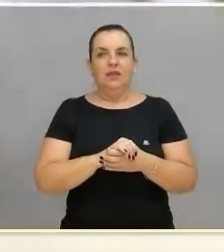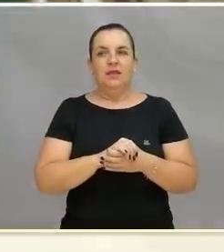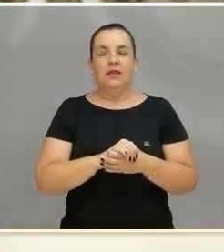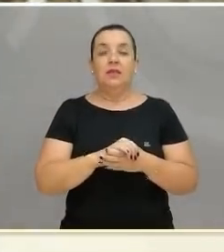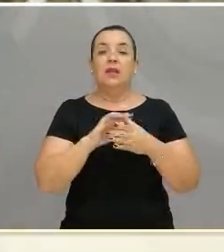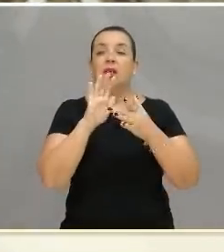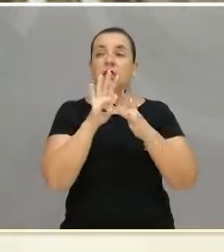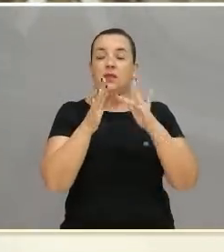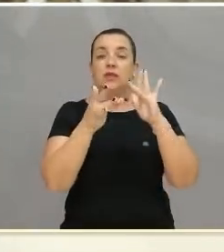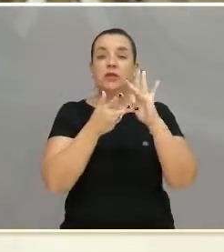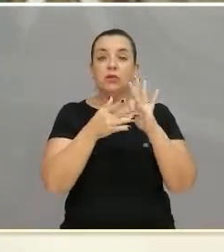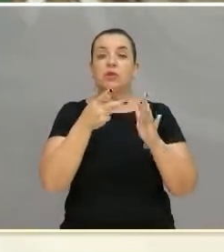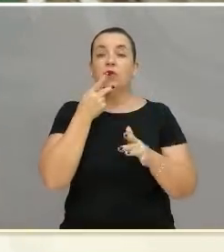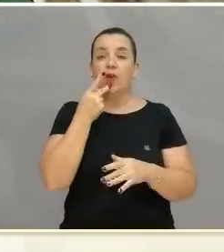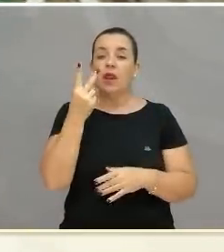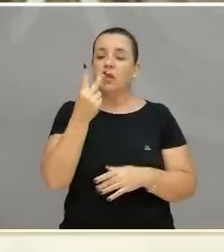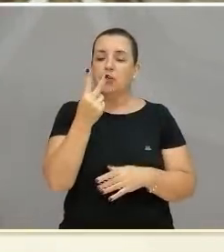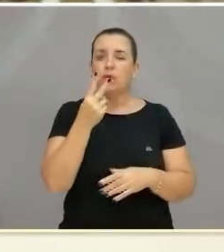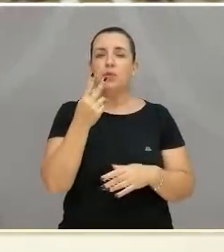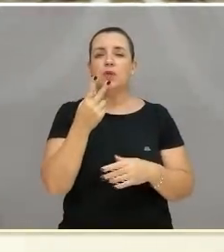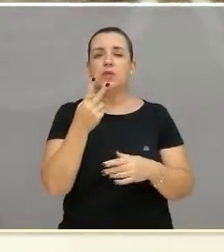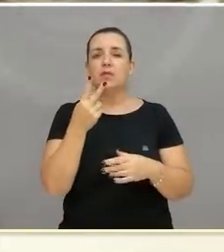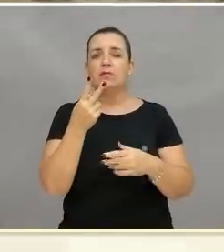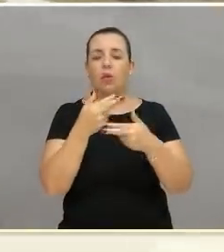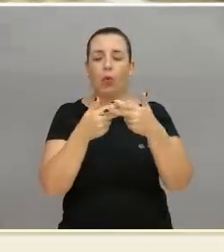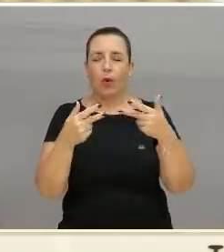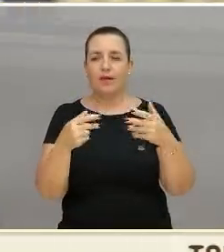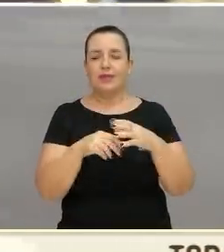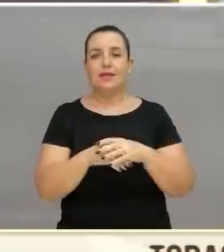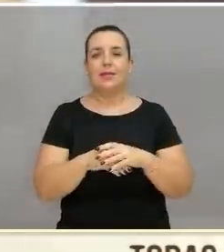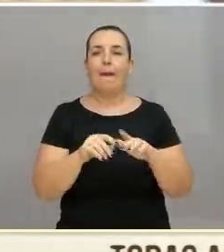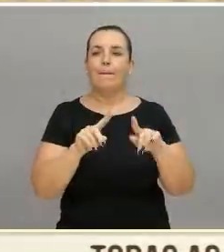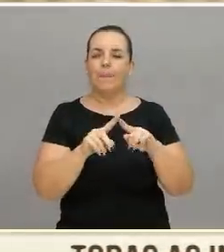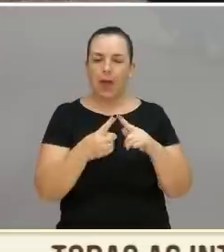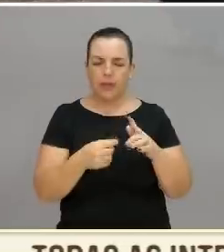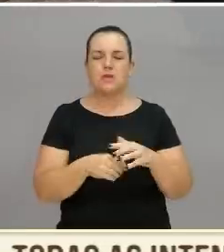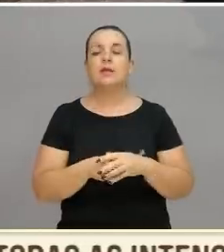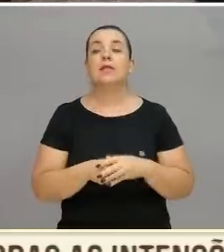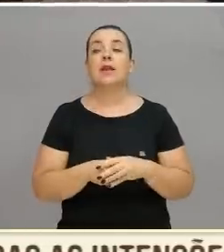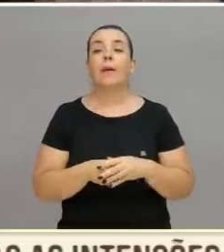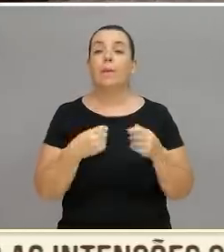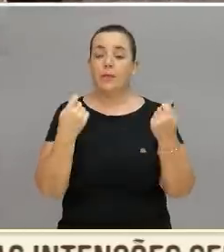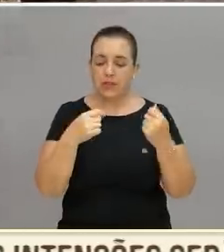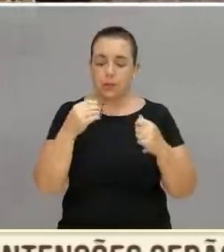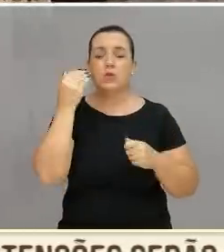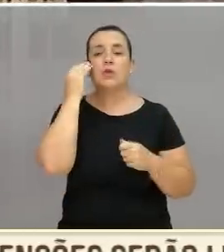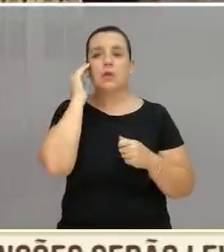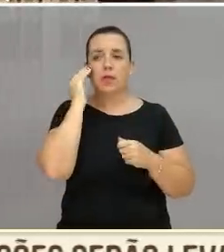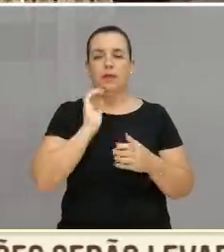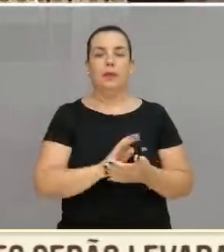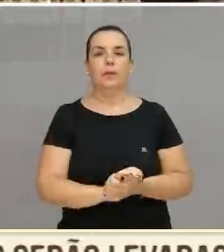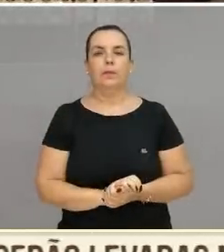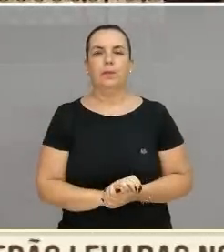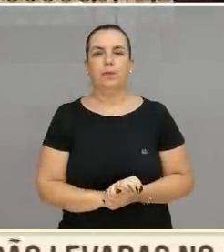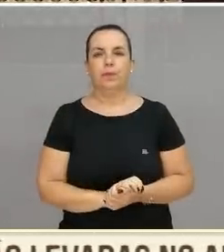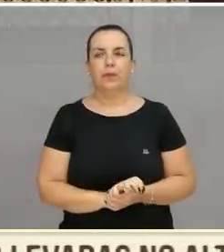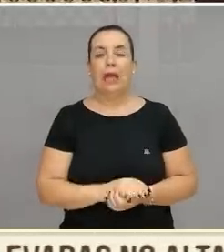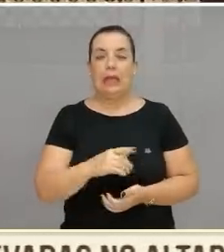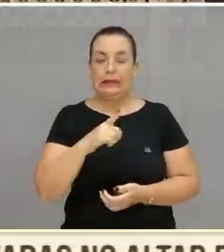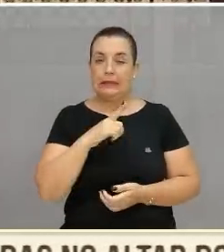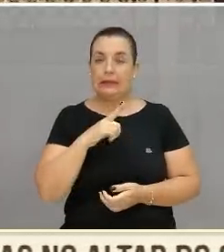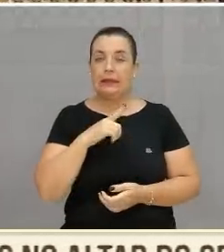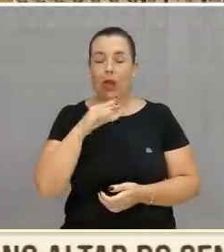Jesus fala essas duas frases, mas como entender? Querido povo de Deus, nós temos que ter